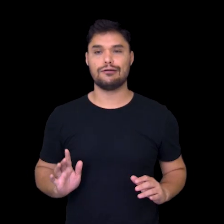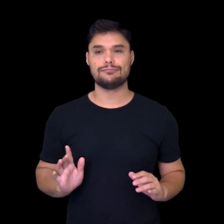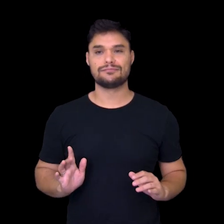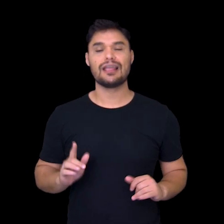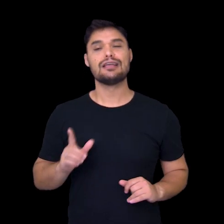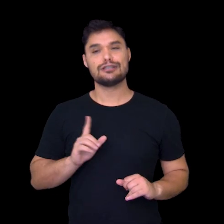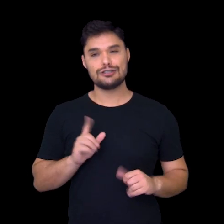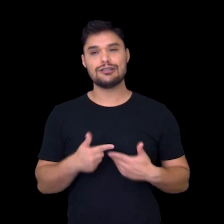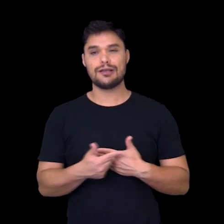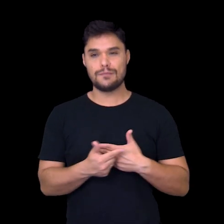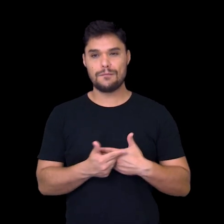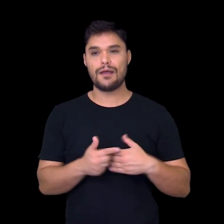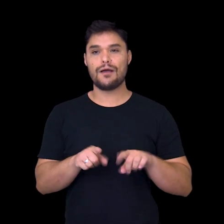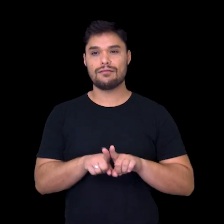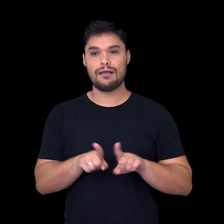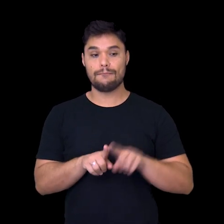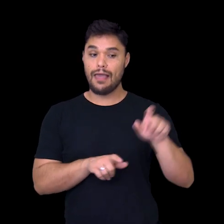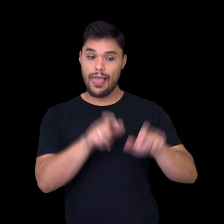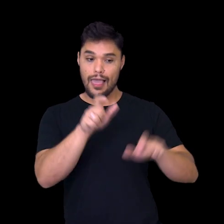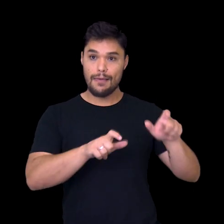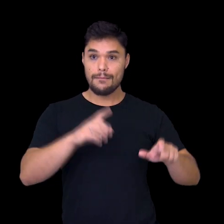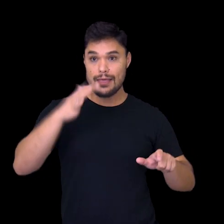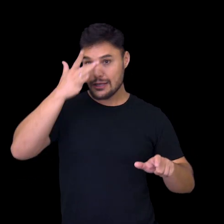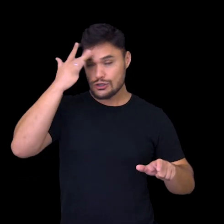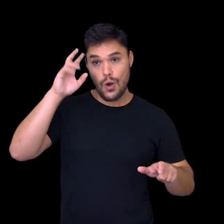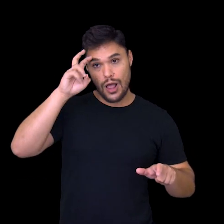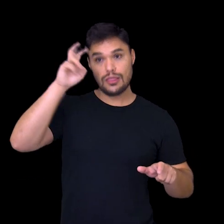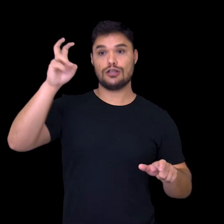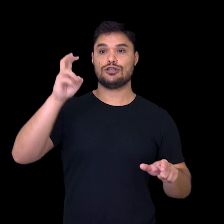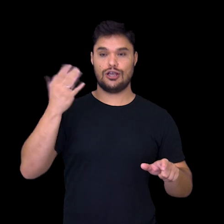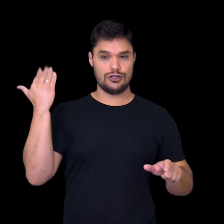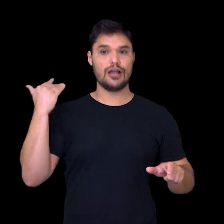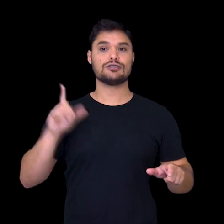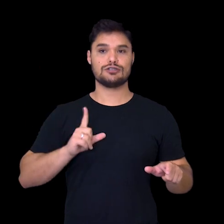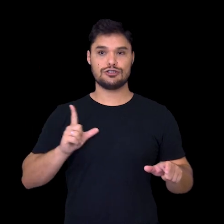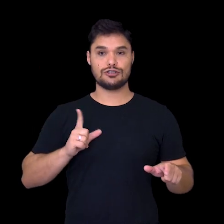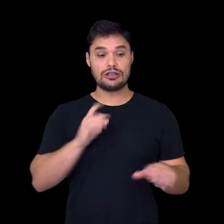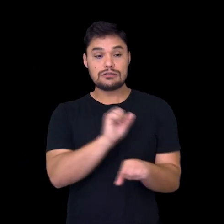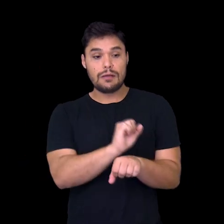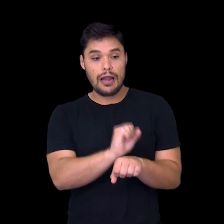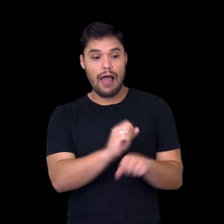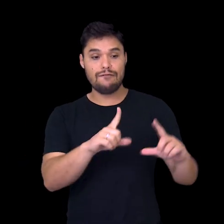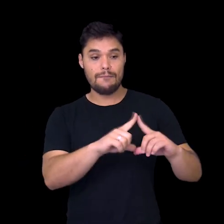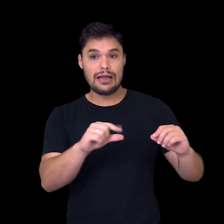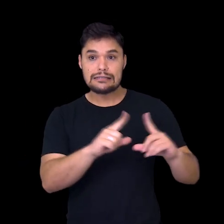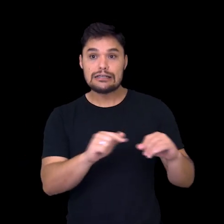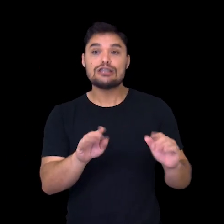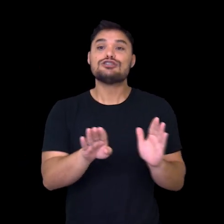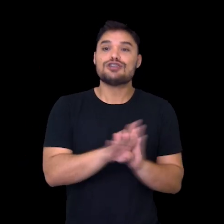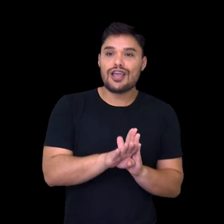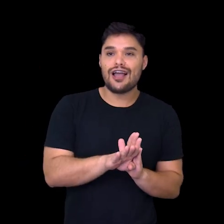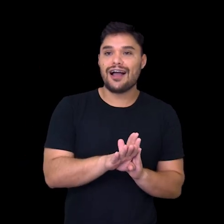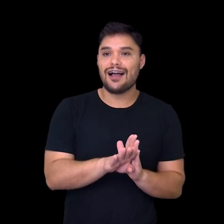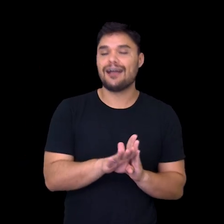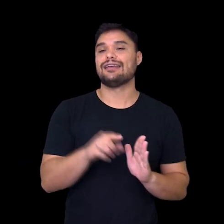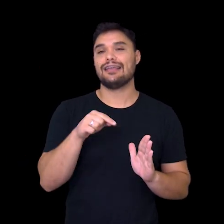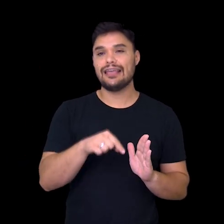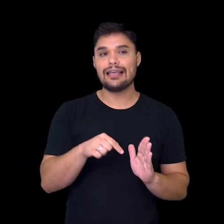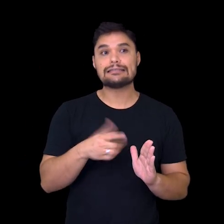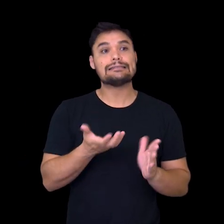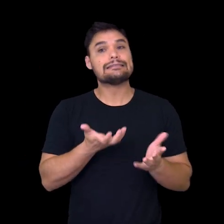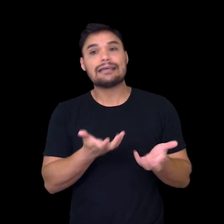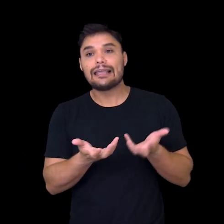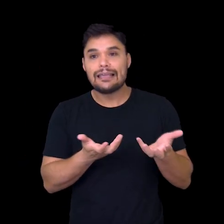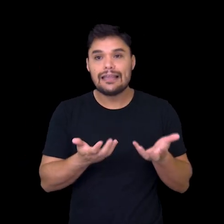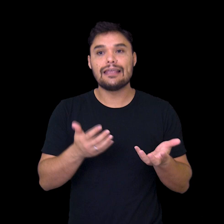Nacional, histórias dos pioneiros. O papel de uma intelectualidade, inclusive, que esperava Brasília chegar e que nutria esse sonho e